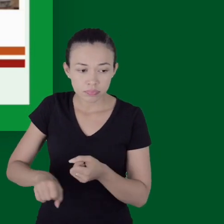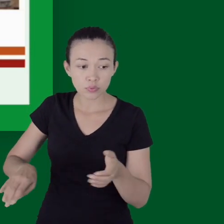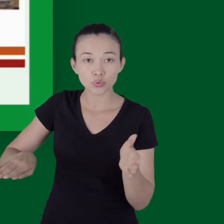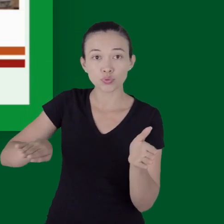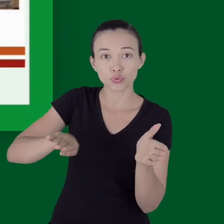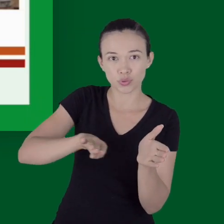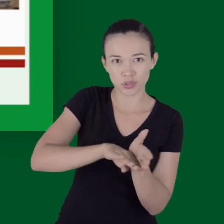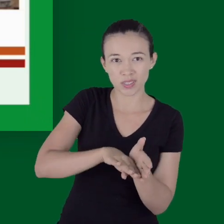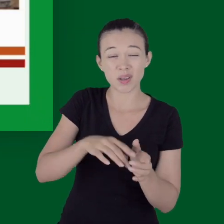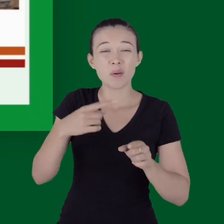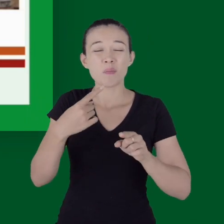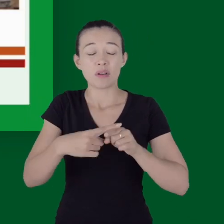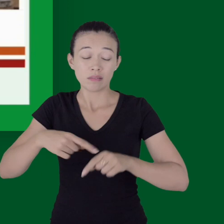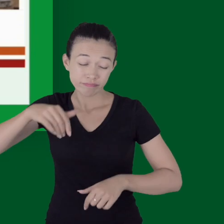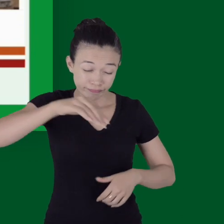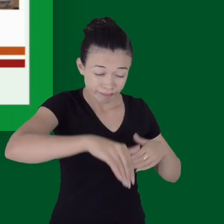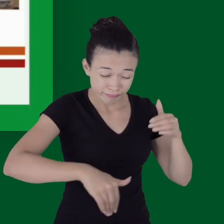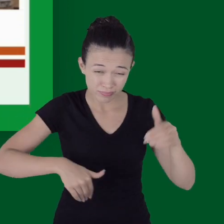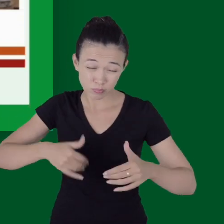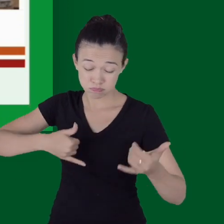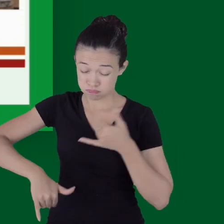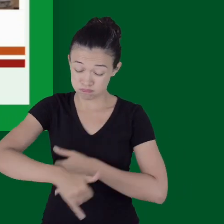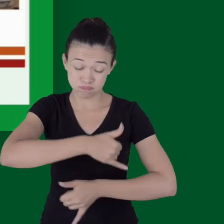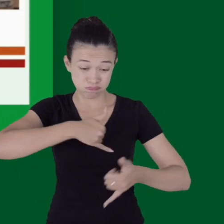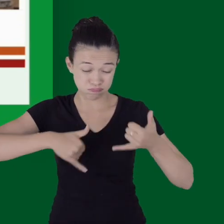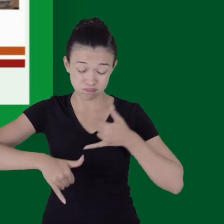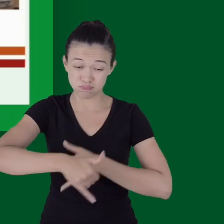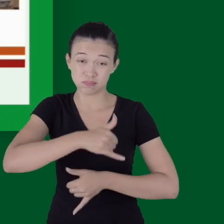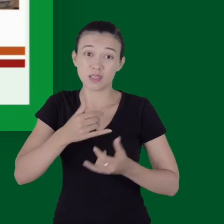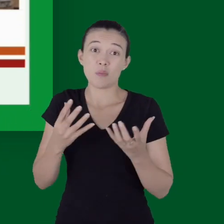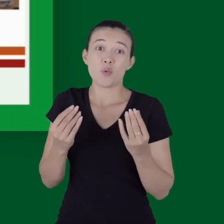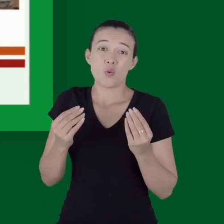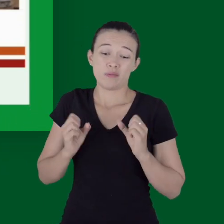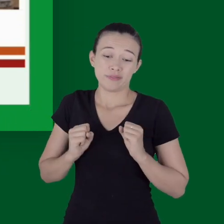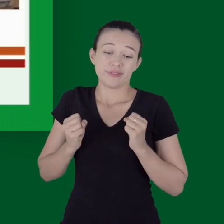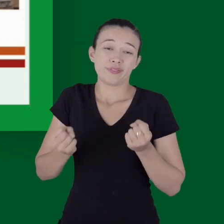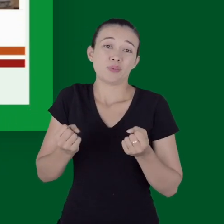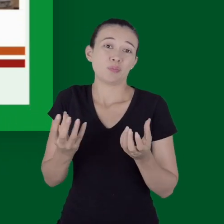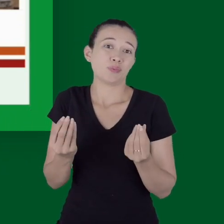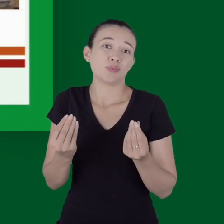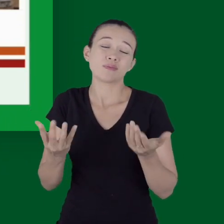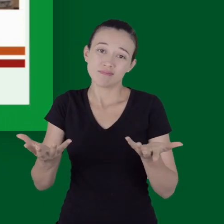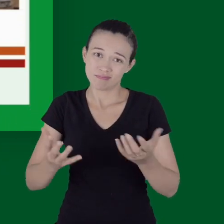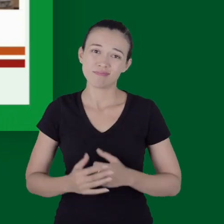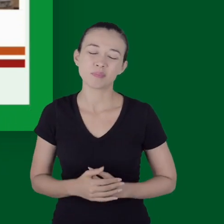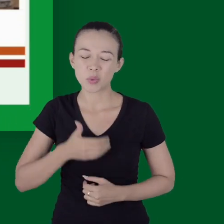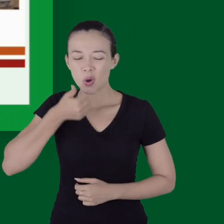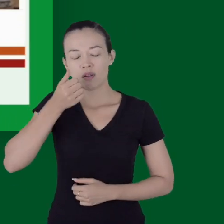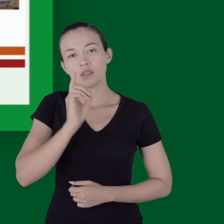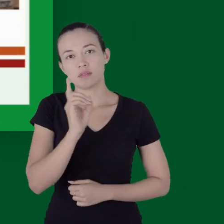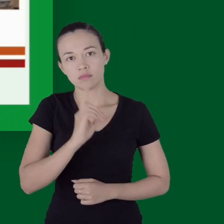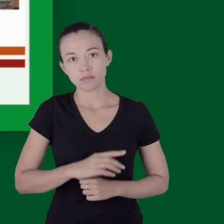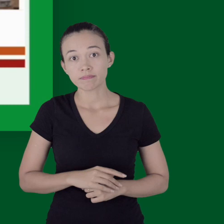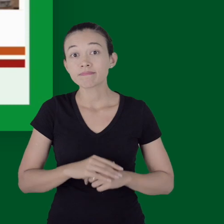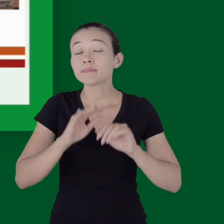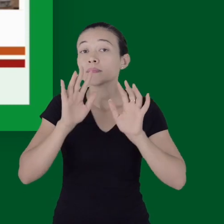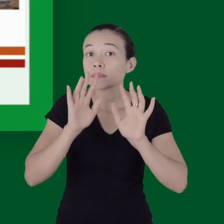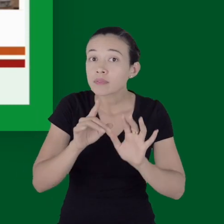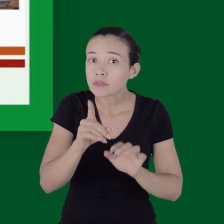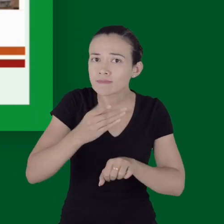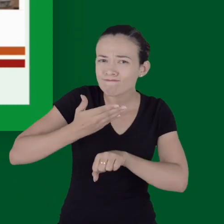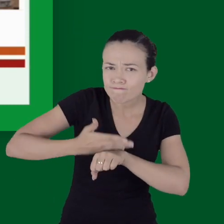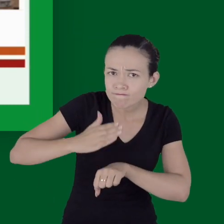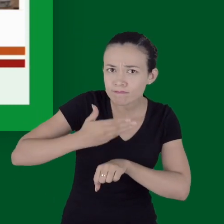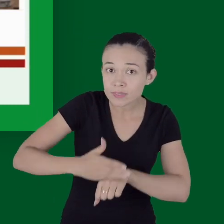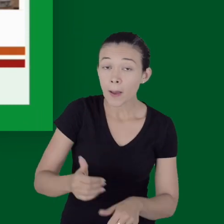remar até o paciente, porque isso vai gerar um menor gasto de energia do que ir nadando,